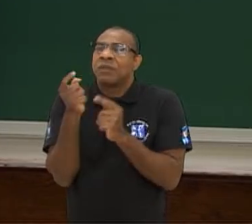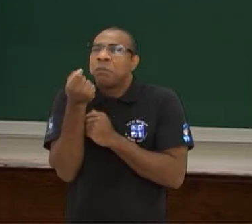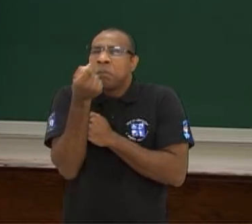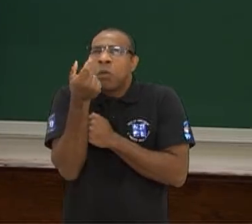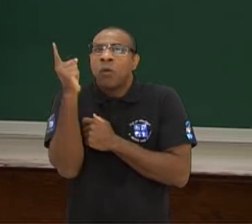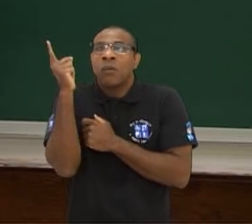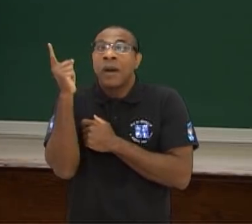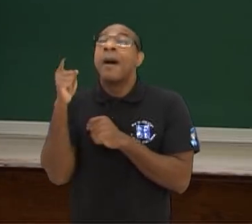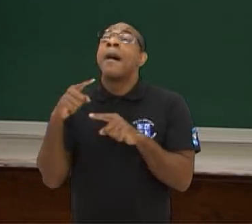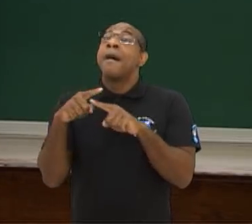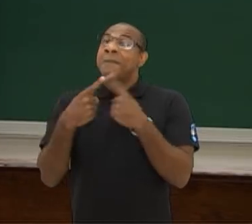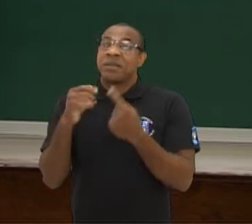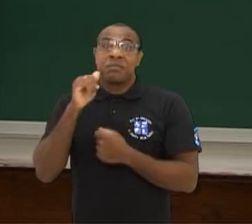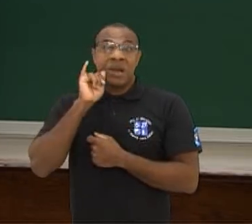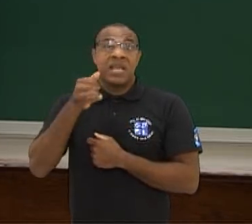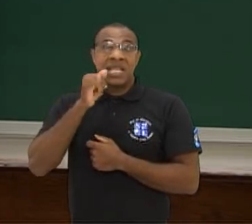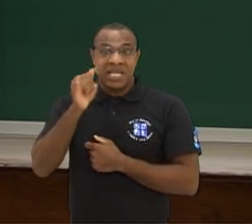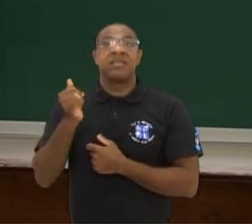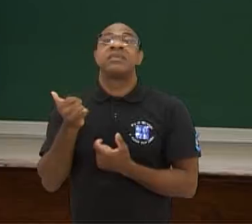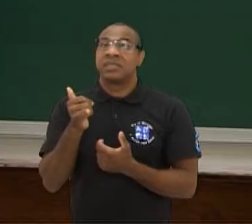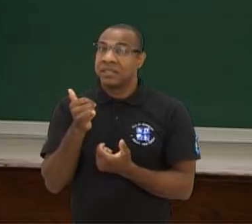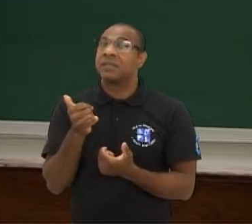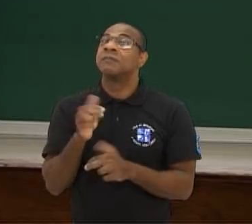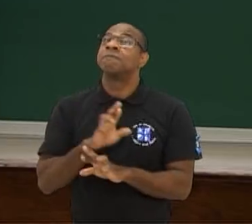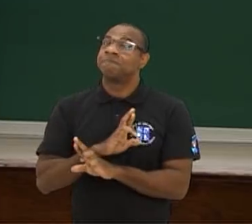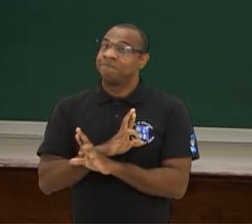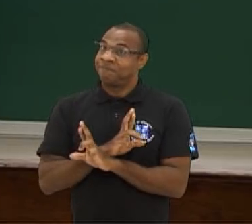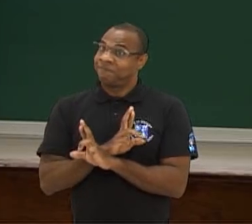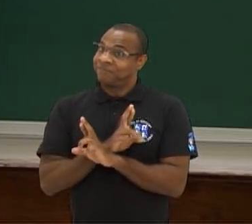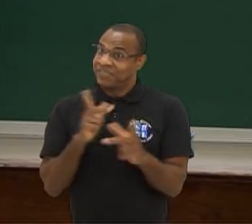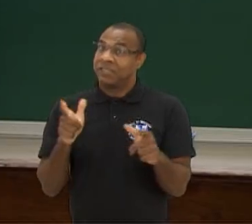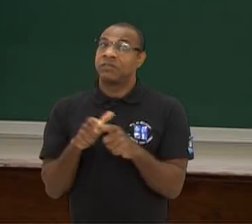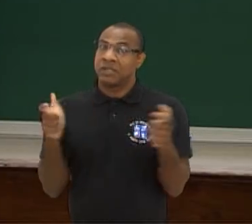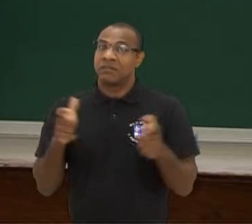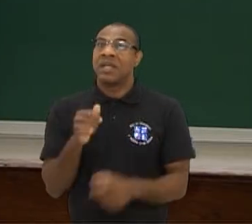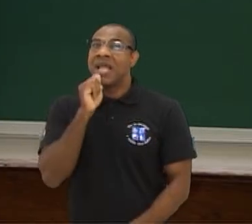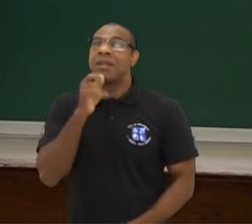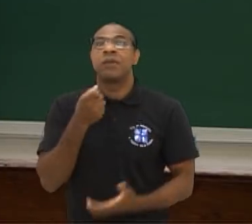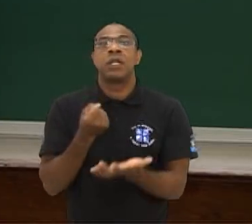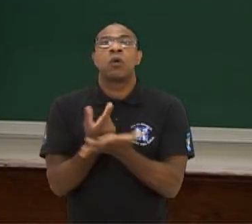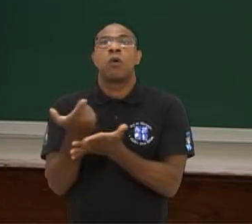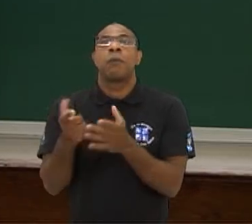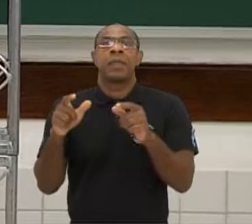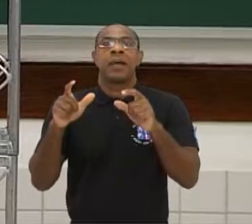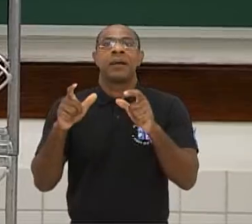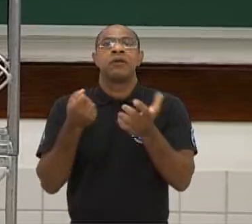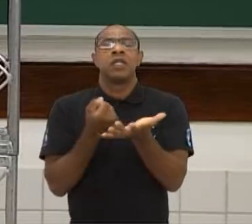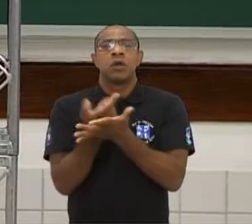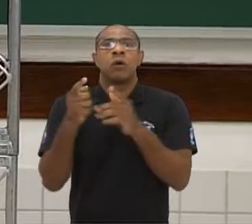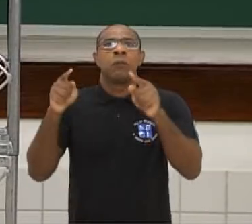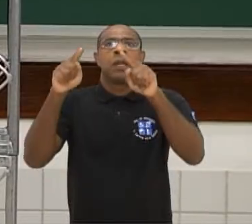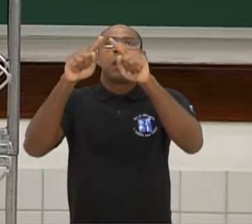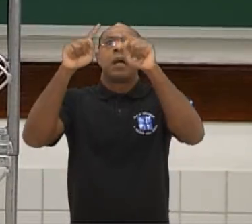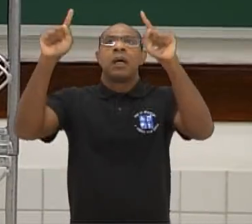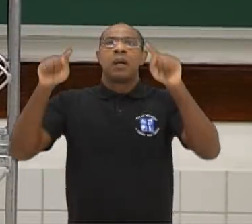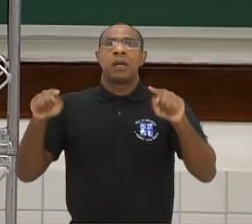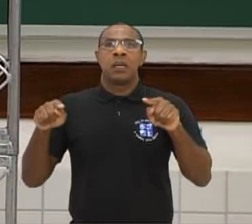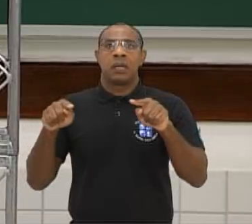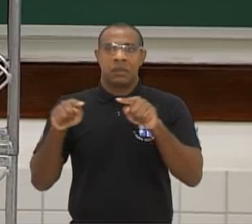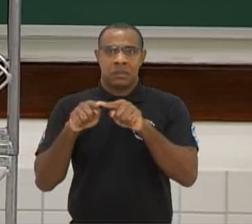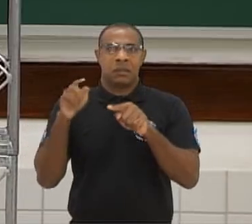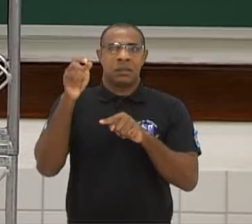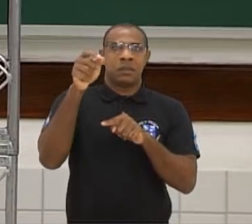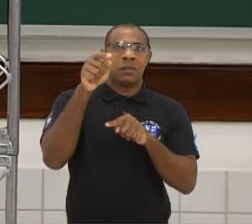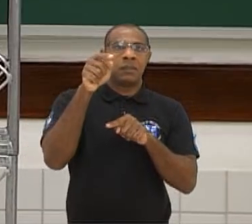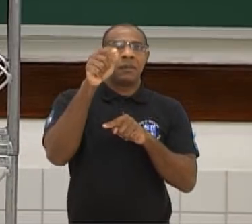corrente elétrica já vai fazer toda a diferença. Então, se você compra lá um micro-ondas, que é mais potente, uma máquina